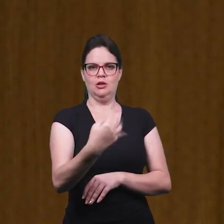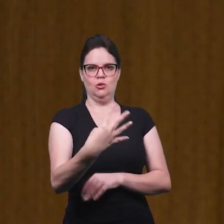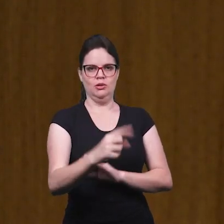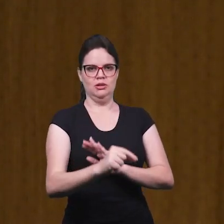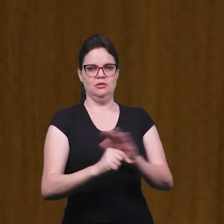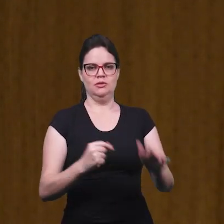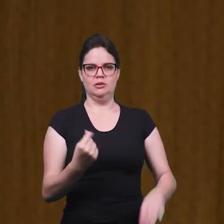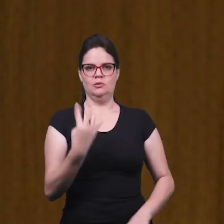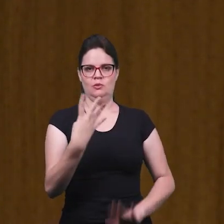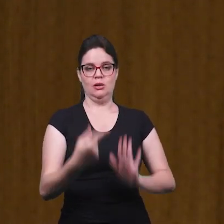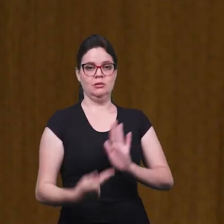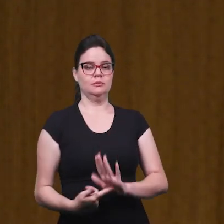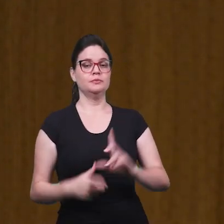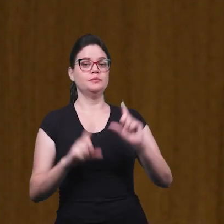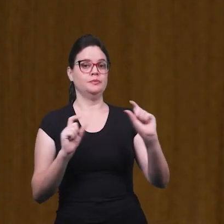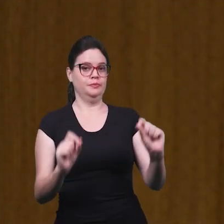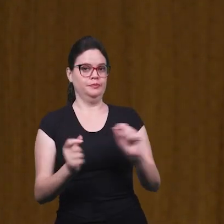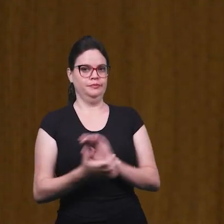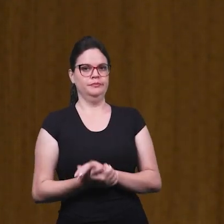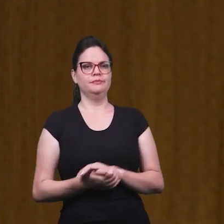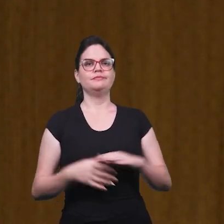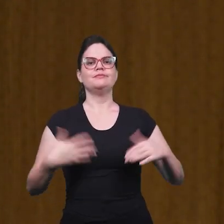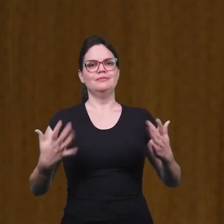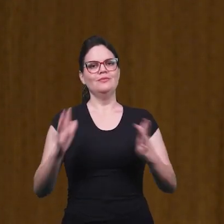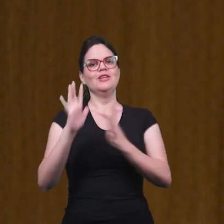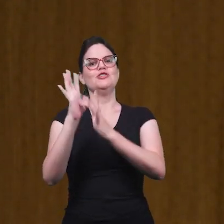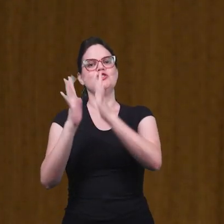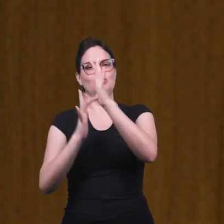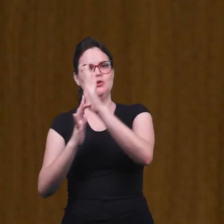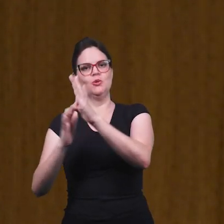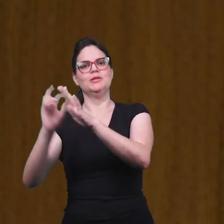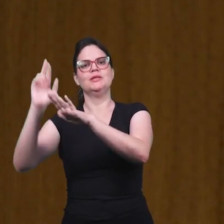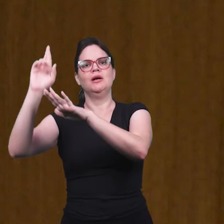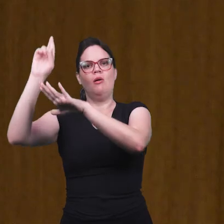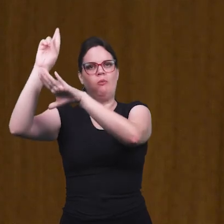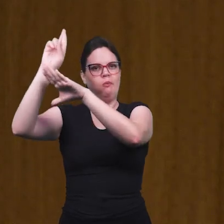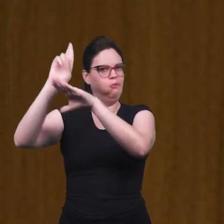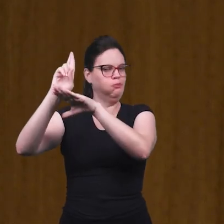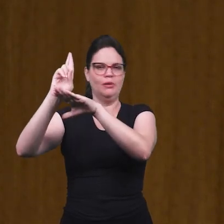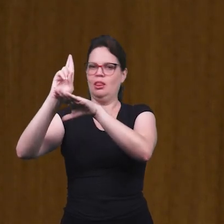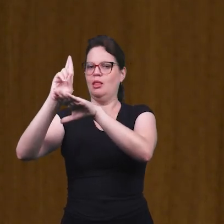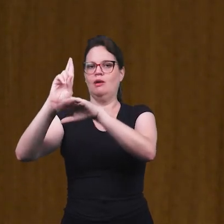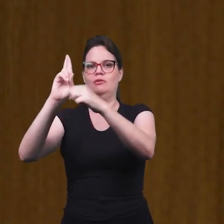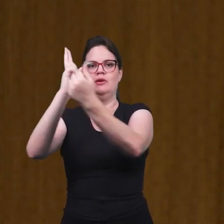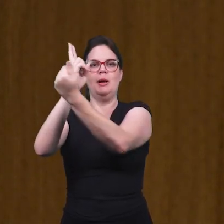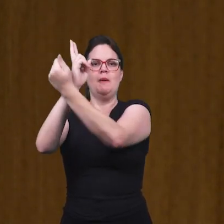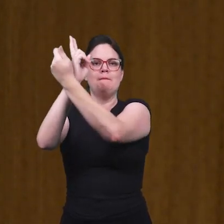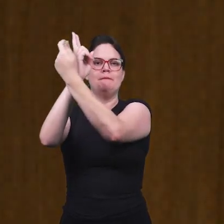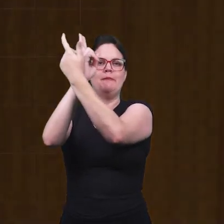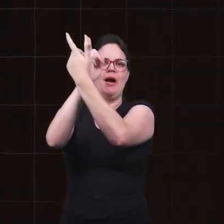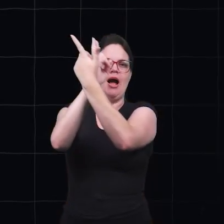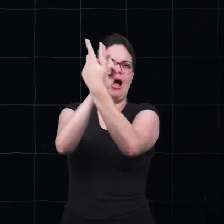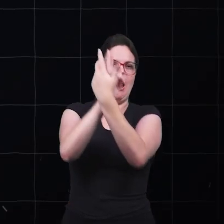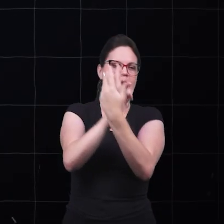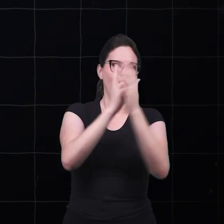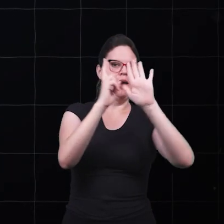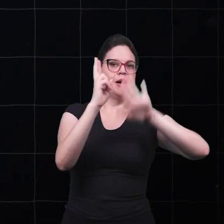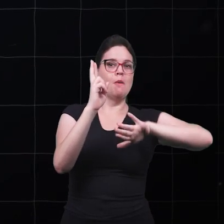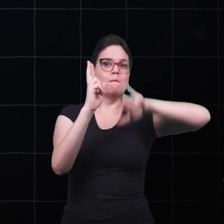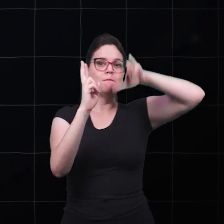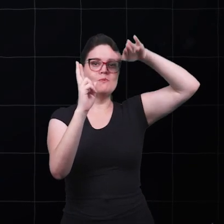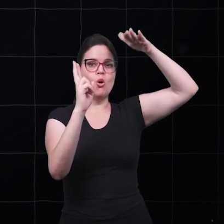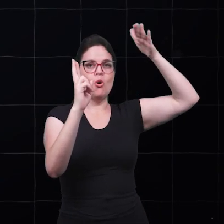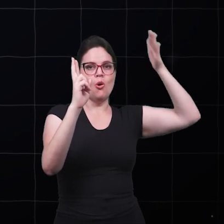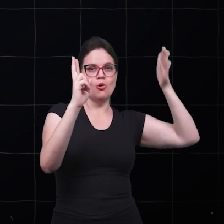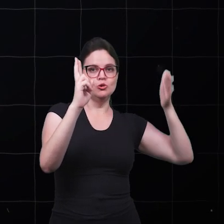voltar para completar a profecia. E fala assim a palavra em Zacarias: e naquele dia estarão os seus